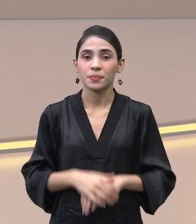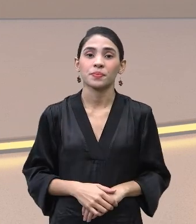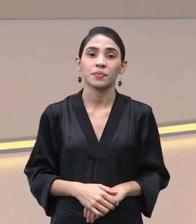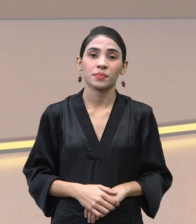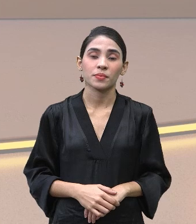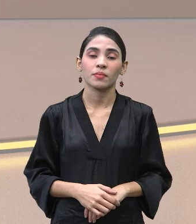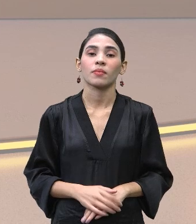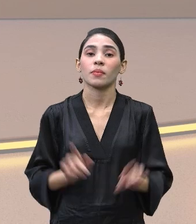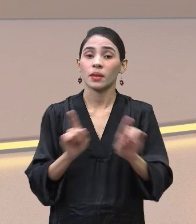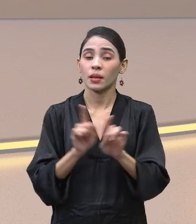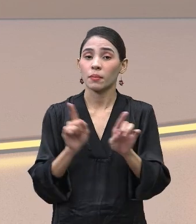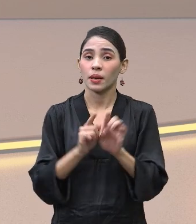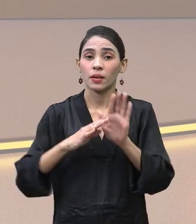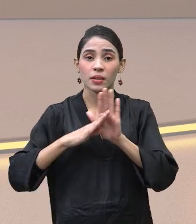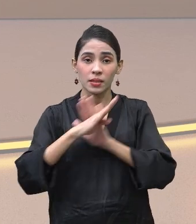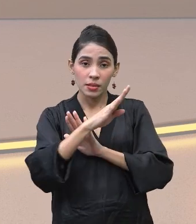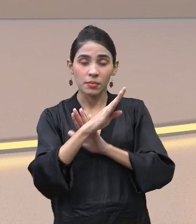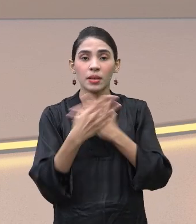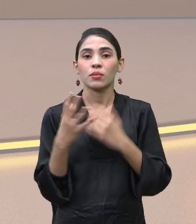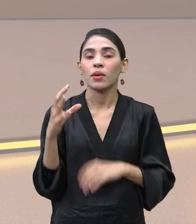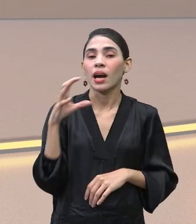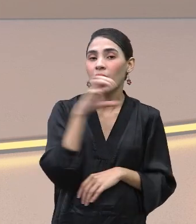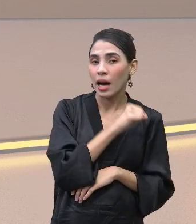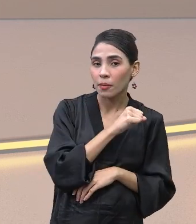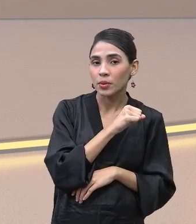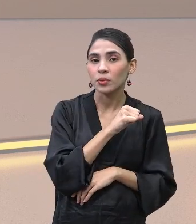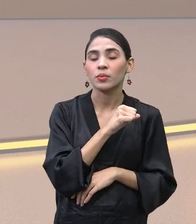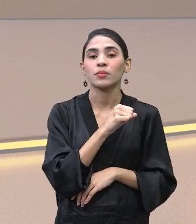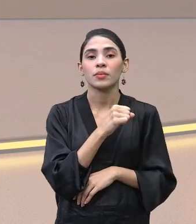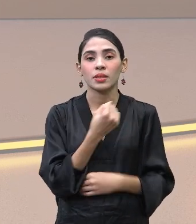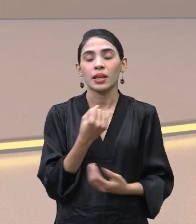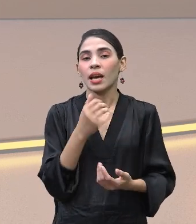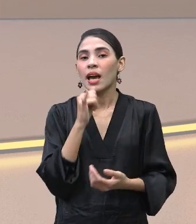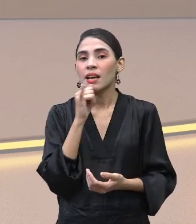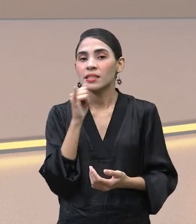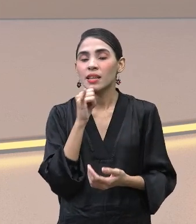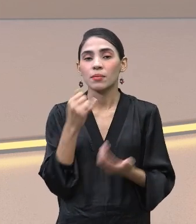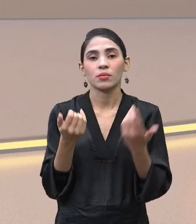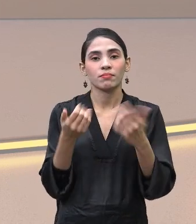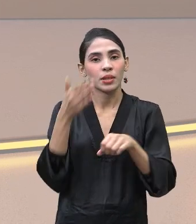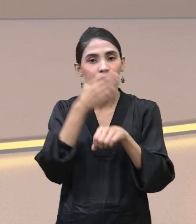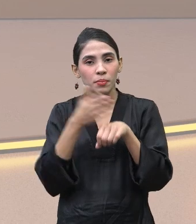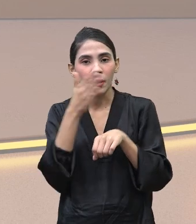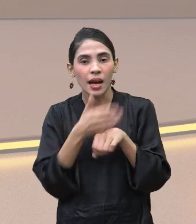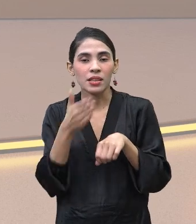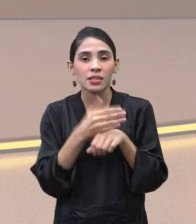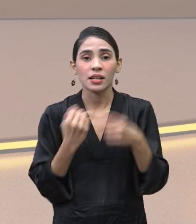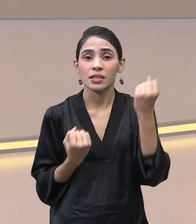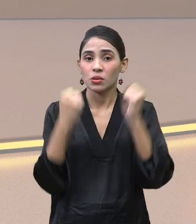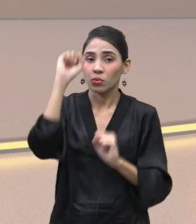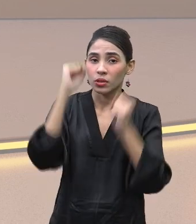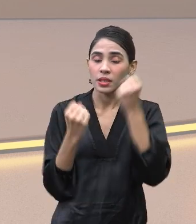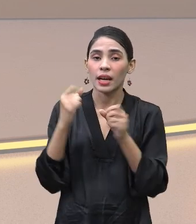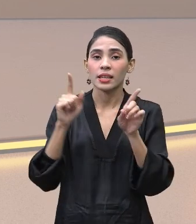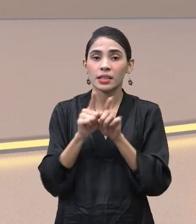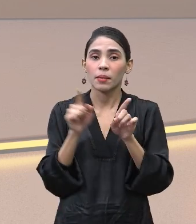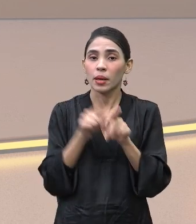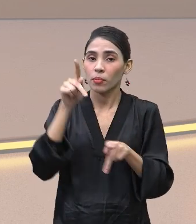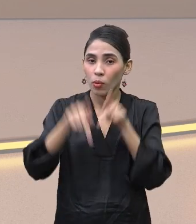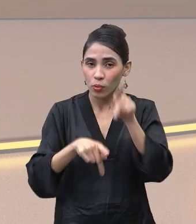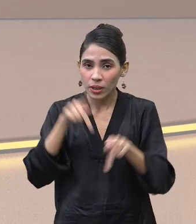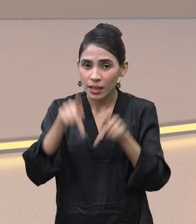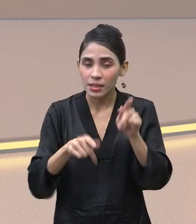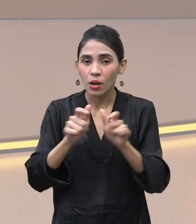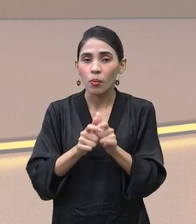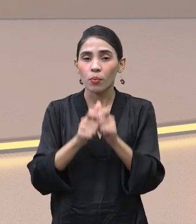O crescimento acelerado das atividades industriais, o aumento da população